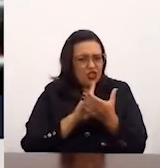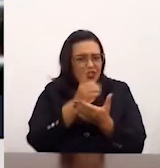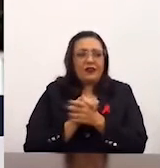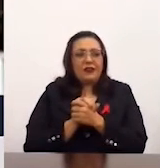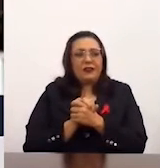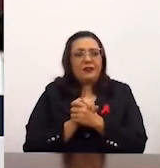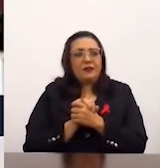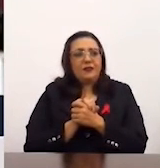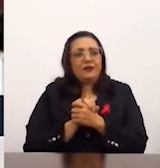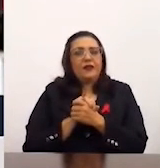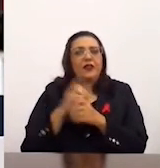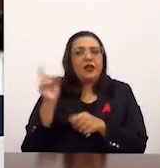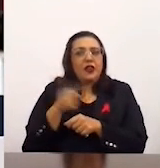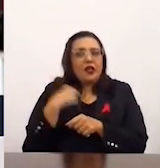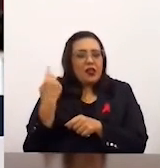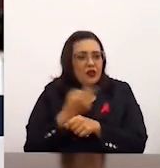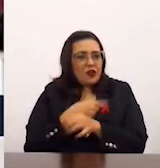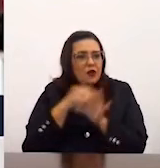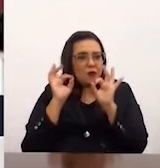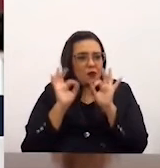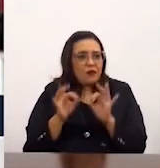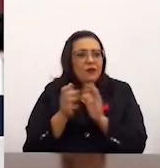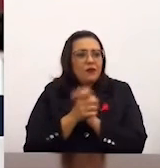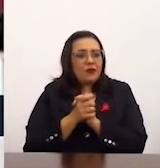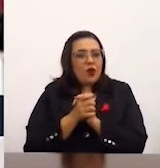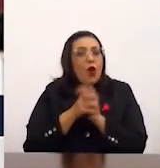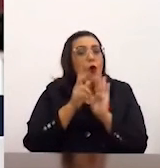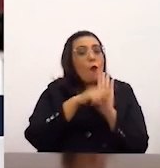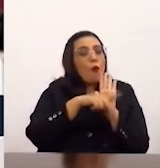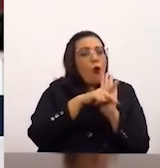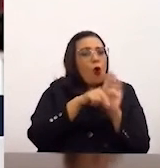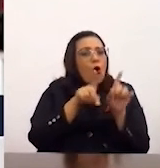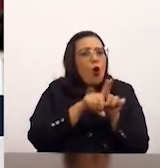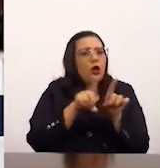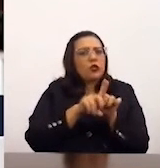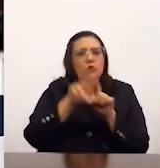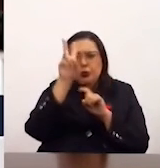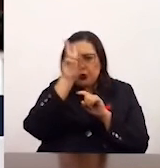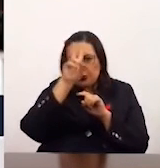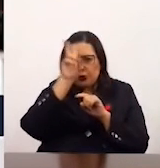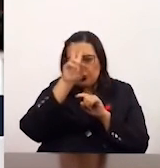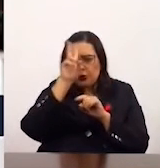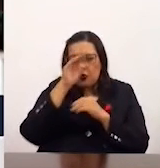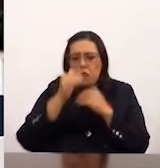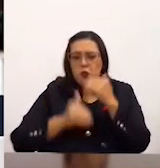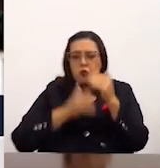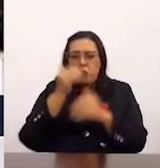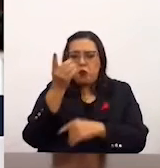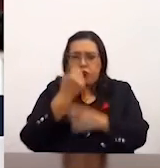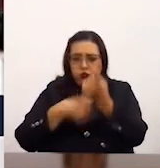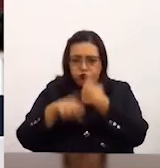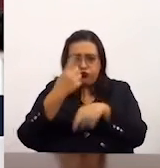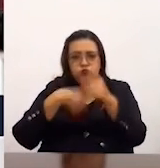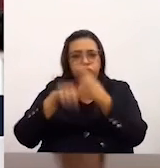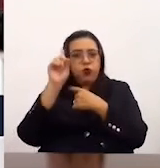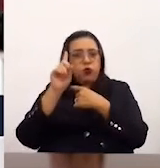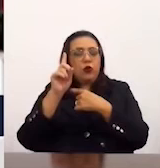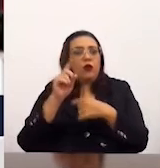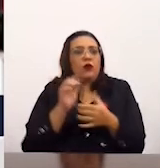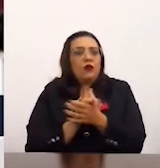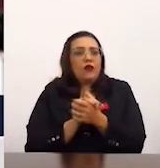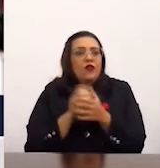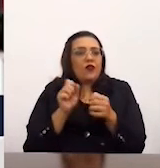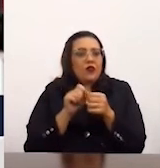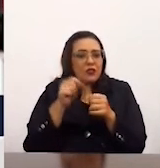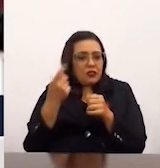muito maior. E nós votamos realmente num projeto histórico, que dará um avanço, um pulo, um passo alto